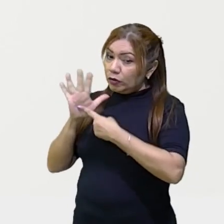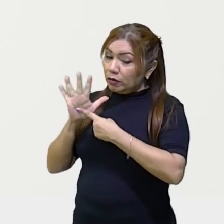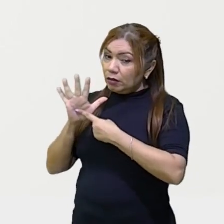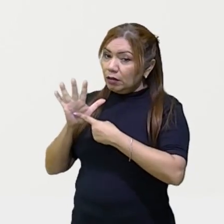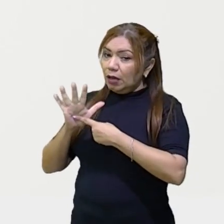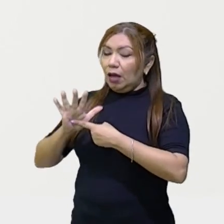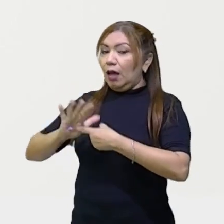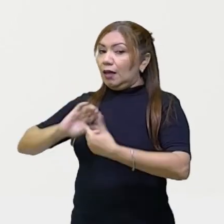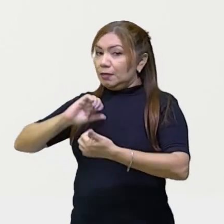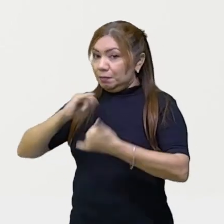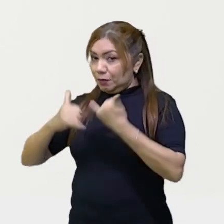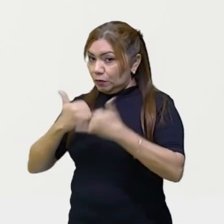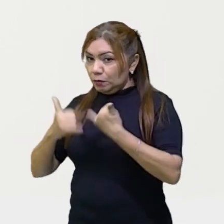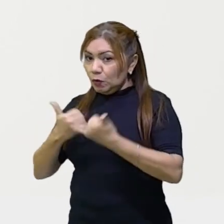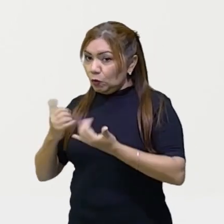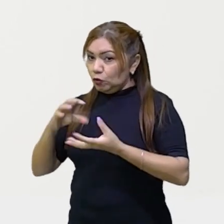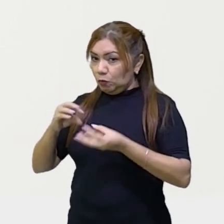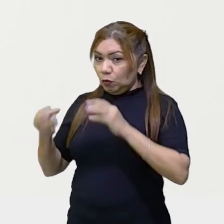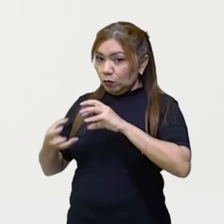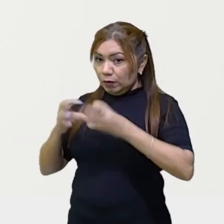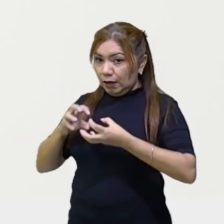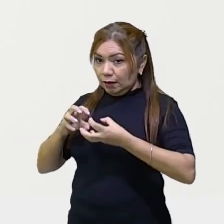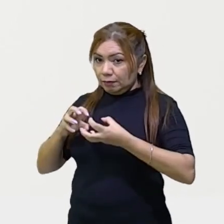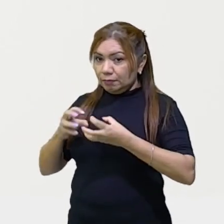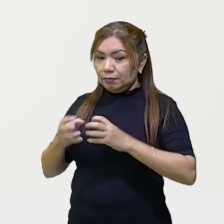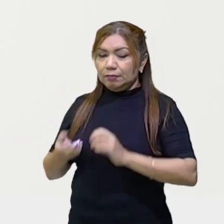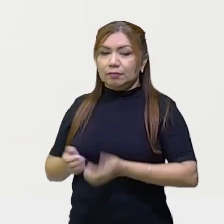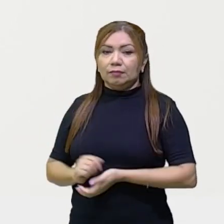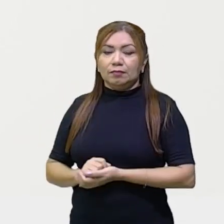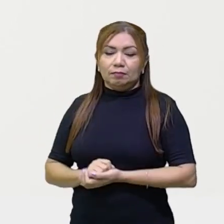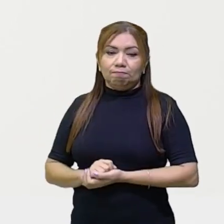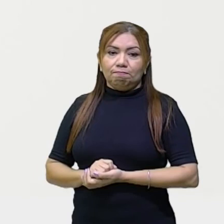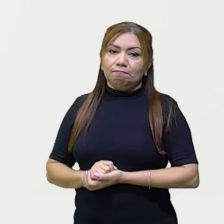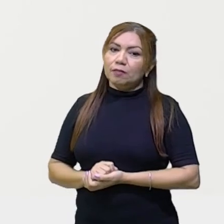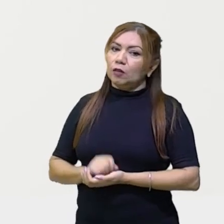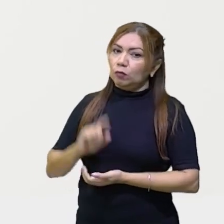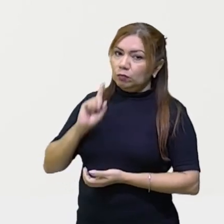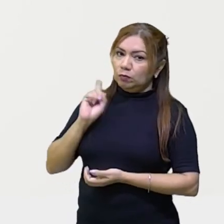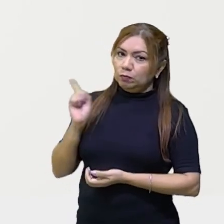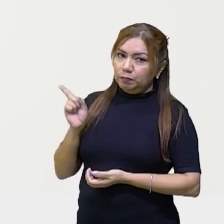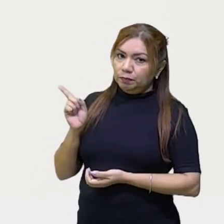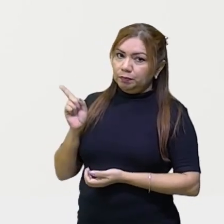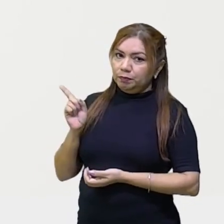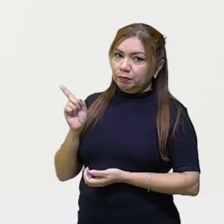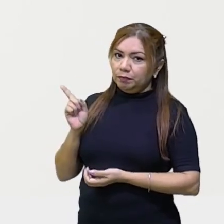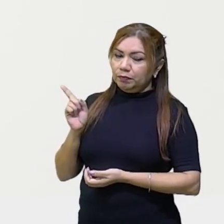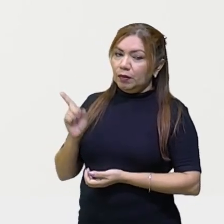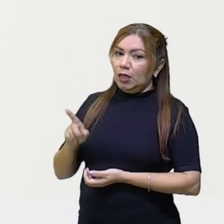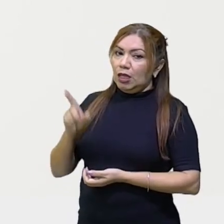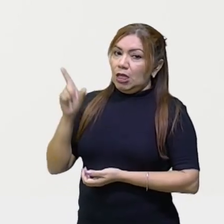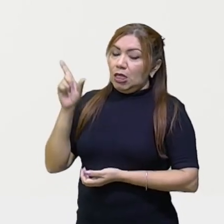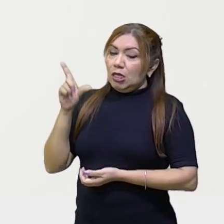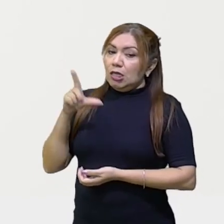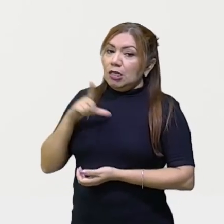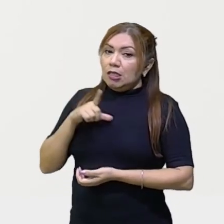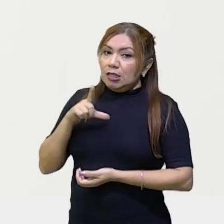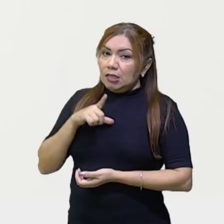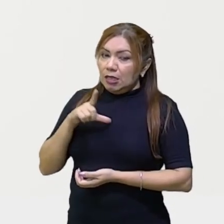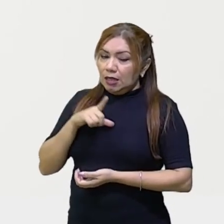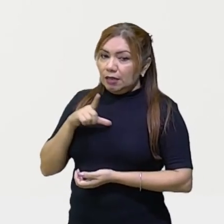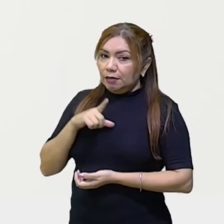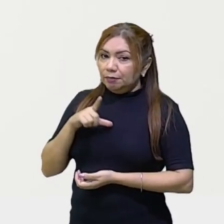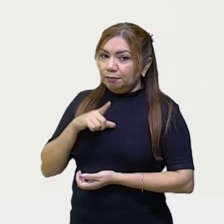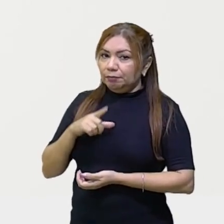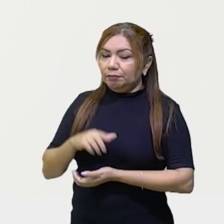montar tá muito fácil não li o nome para vocês porque senão eu já